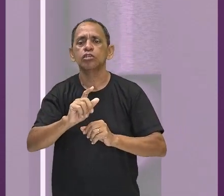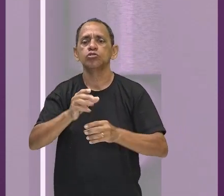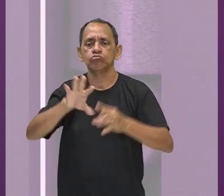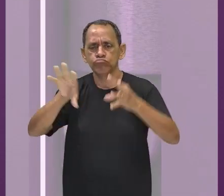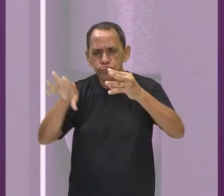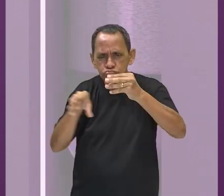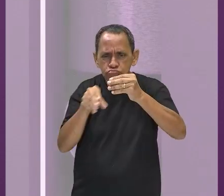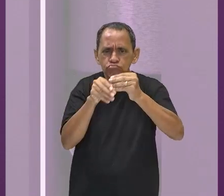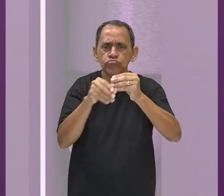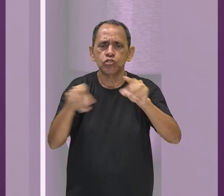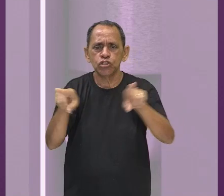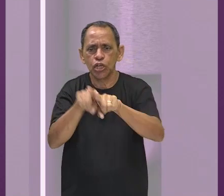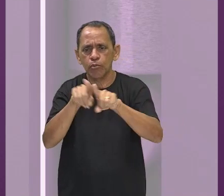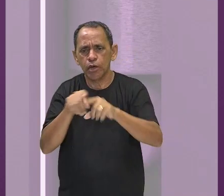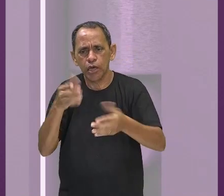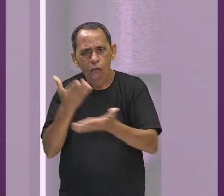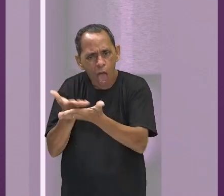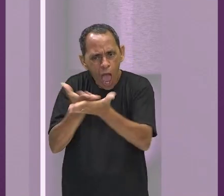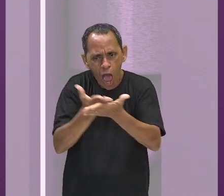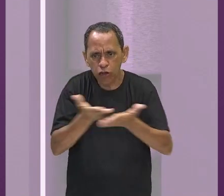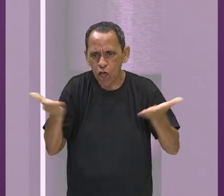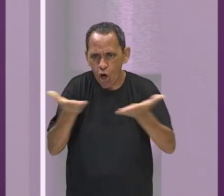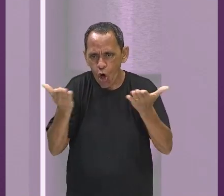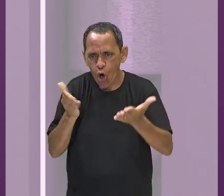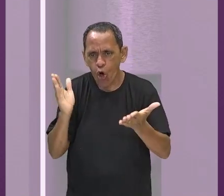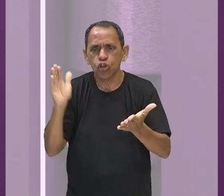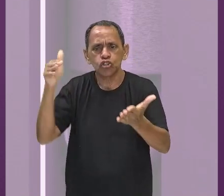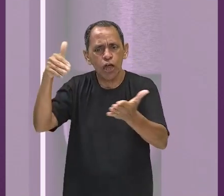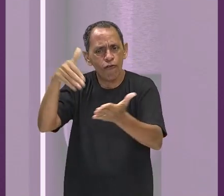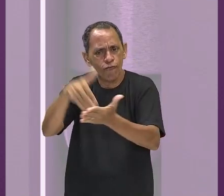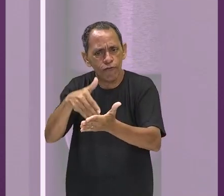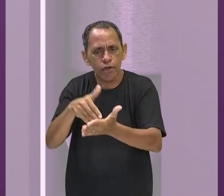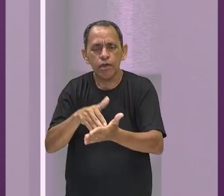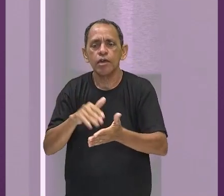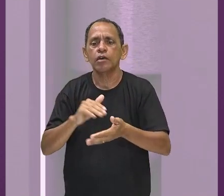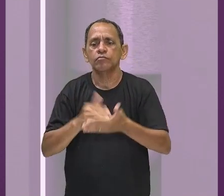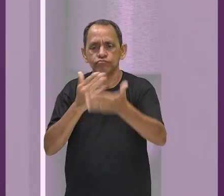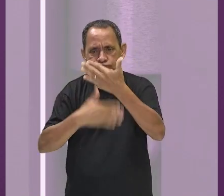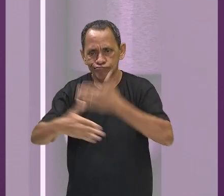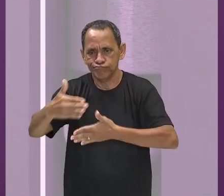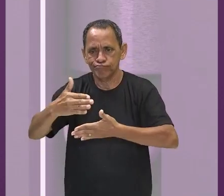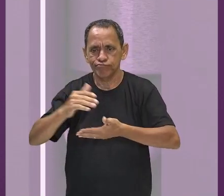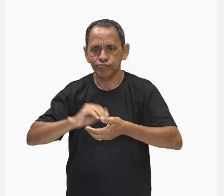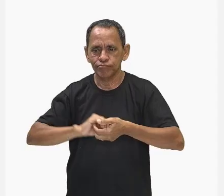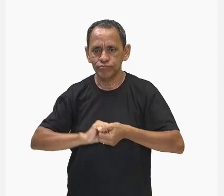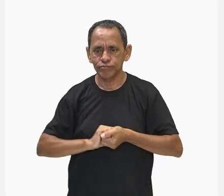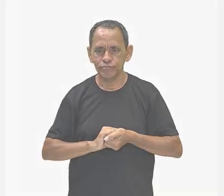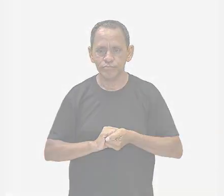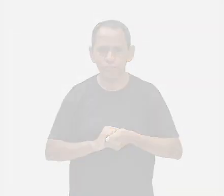Então, essa foi a nossa aula. Espero encontrar aqui vocês numa próxima oportunidade. Até mais!